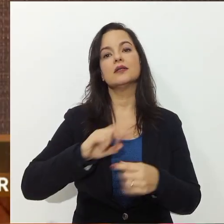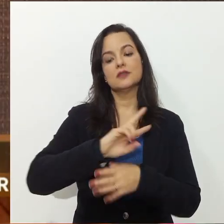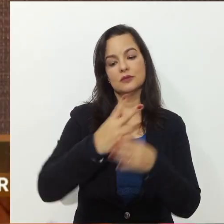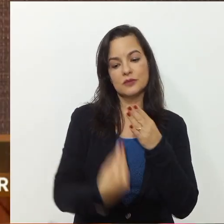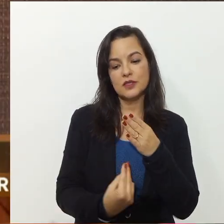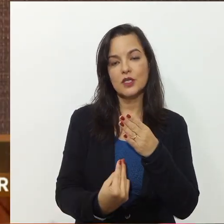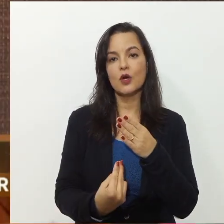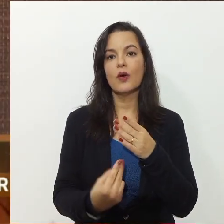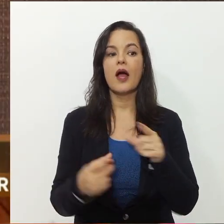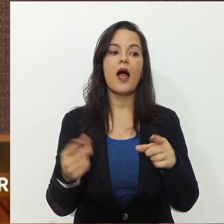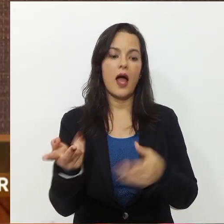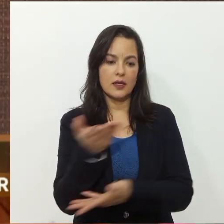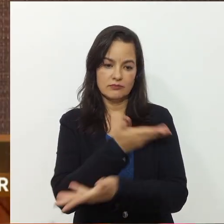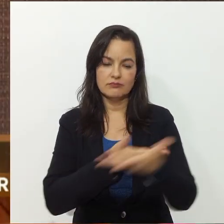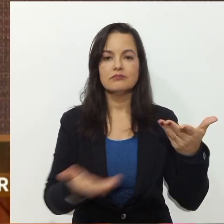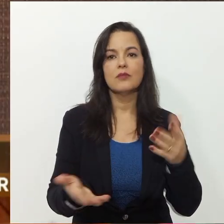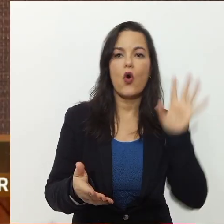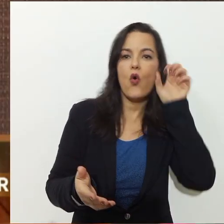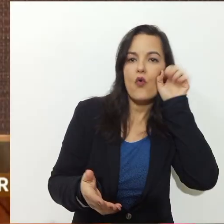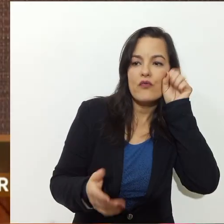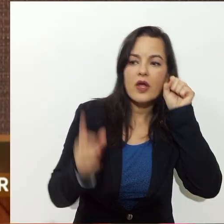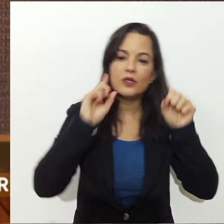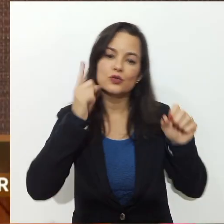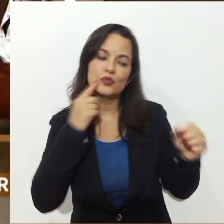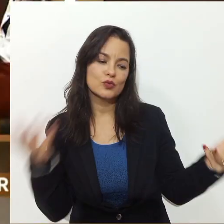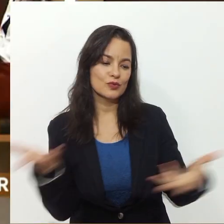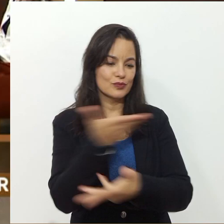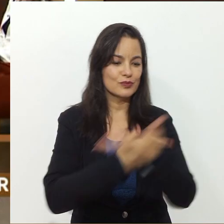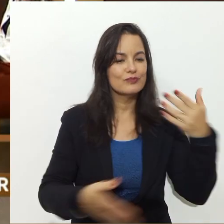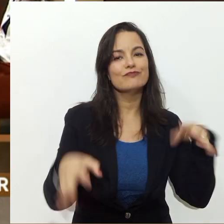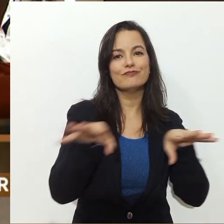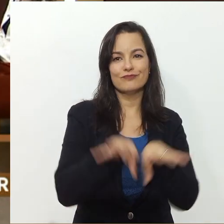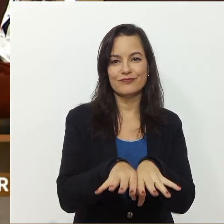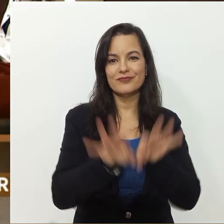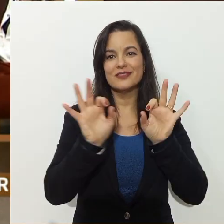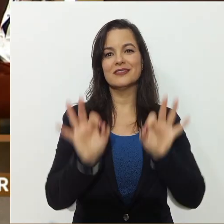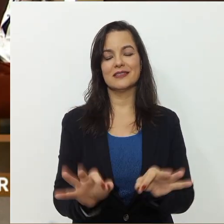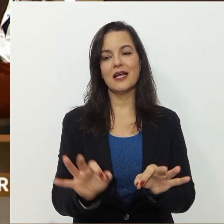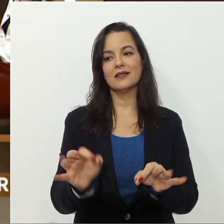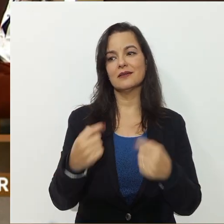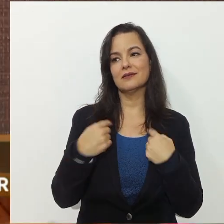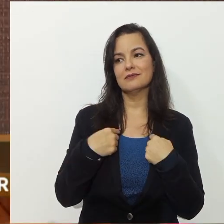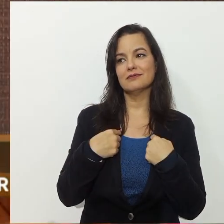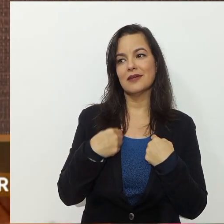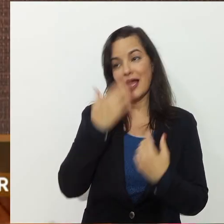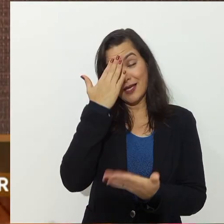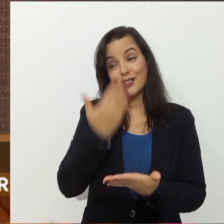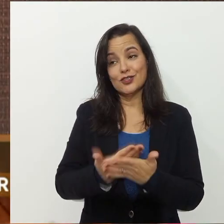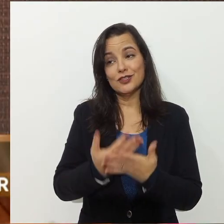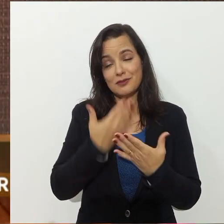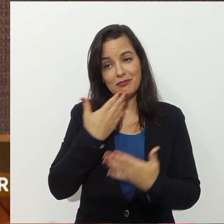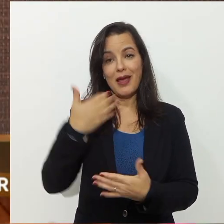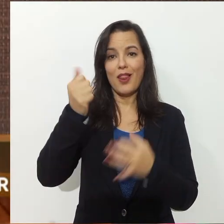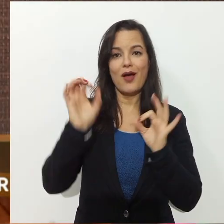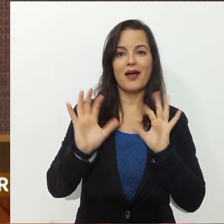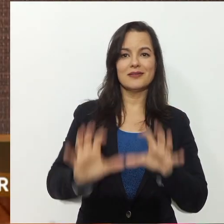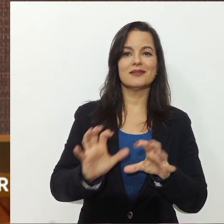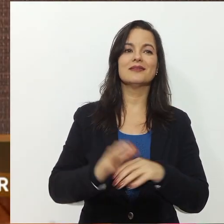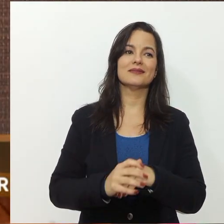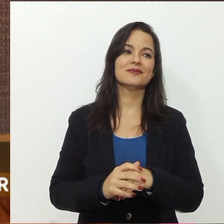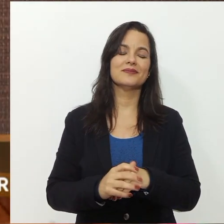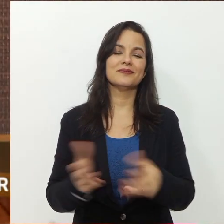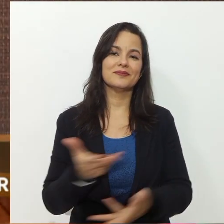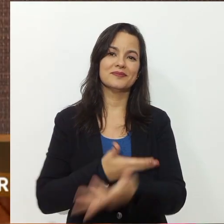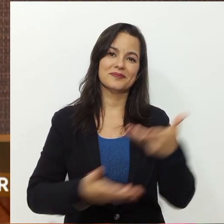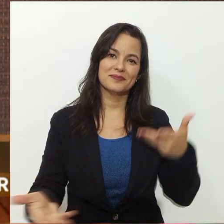ouvintes com os surdos, para que a inclusão realmente aconteça, né? Do jeito que a gente pensa que é a melhor forma de se